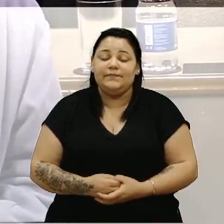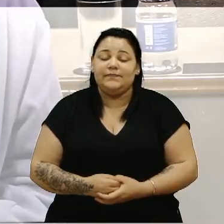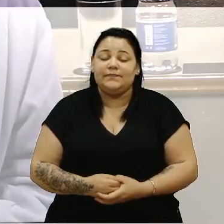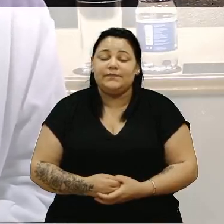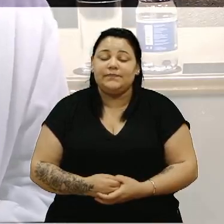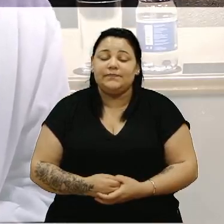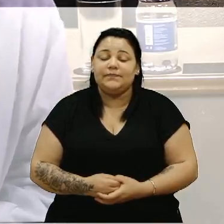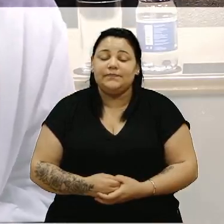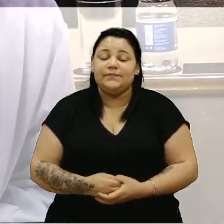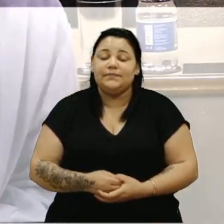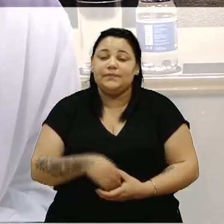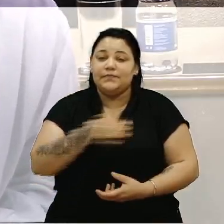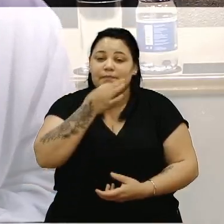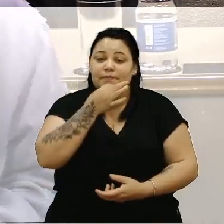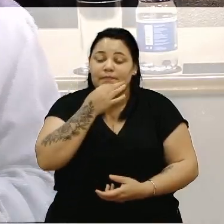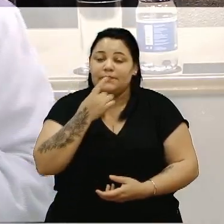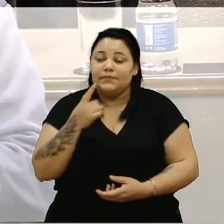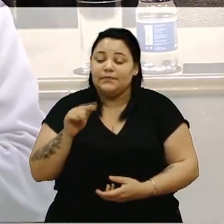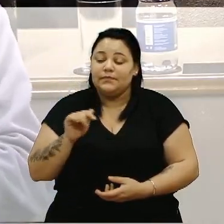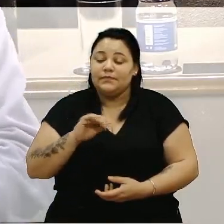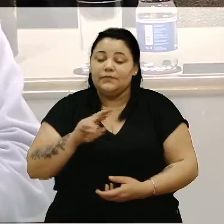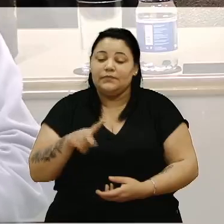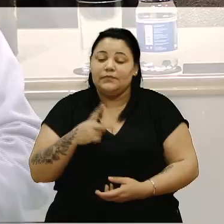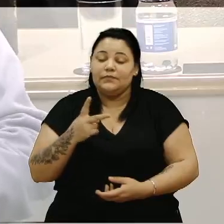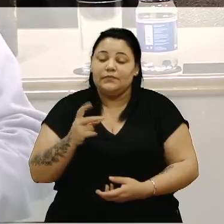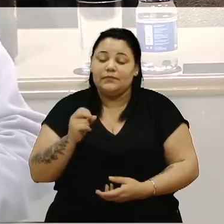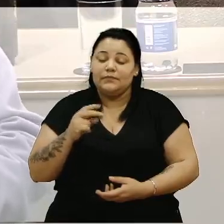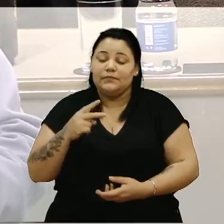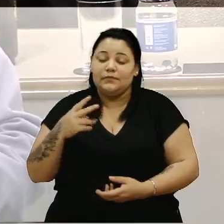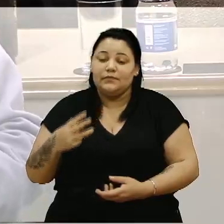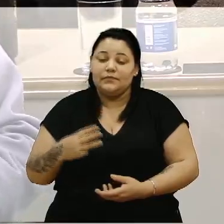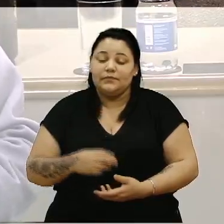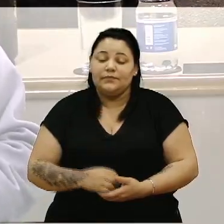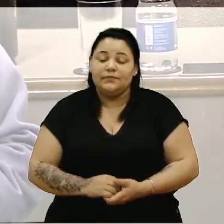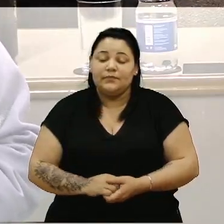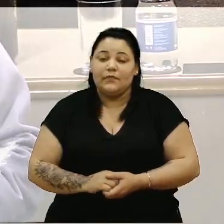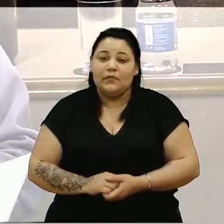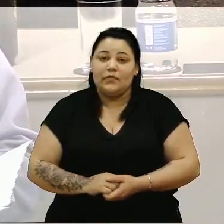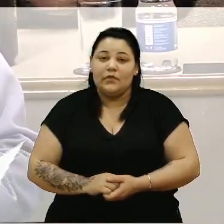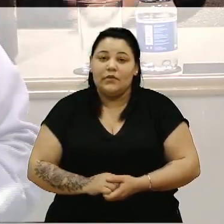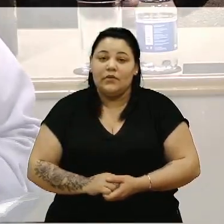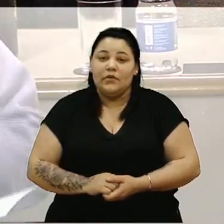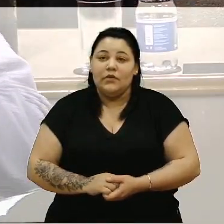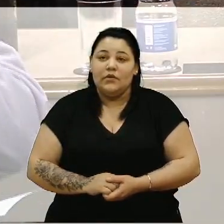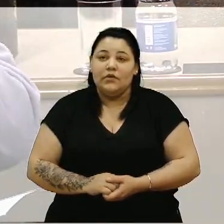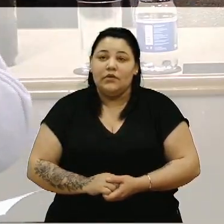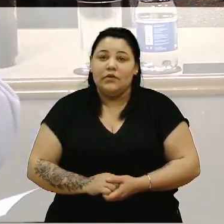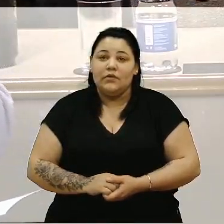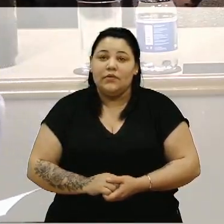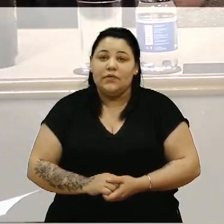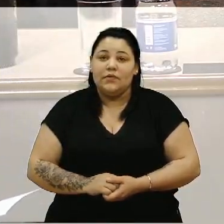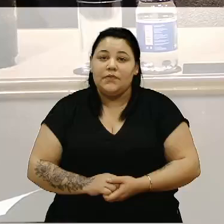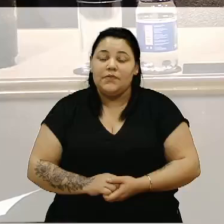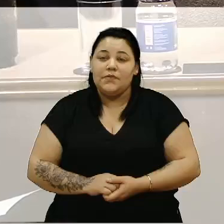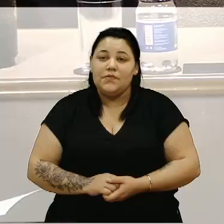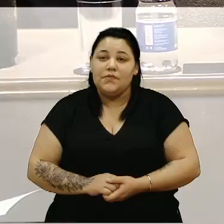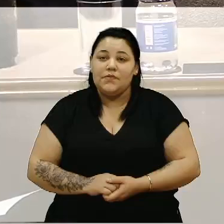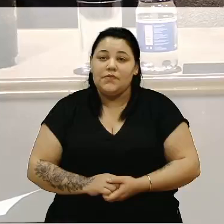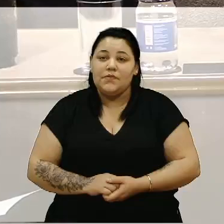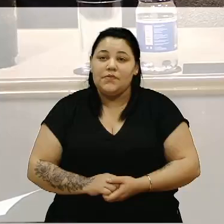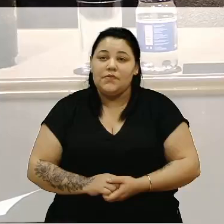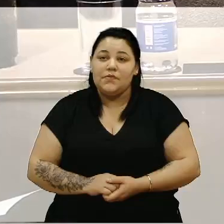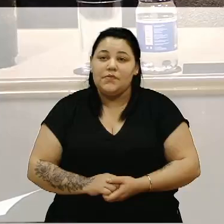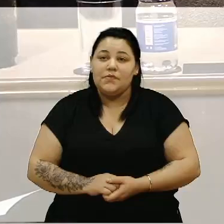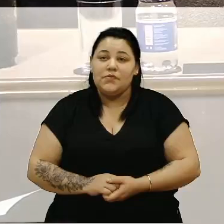2024, 149 da emancipação e 134 da emancipação política. Assino esse parecer,